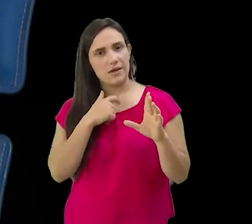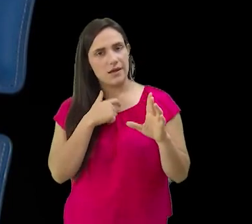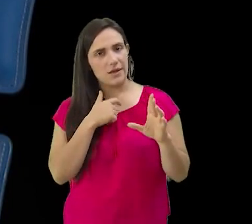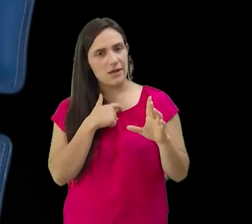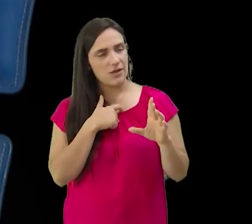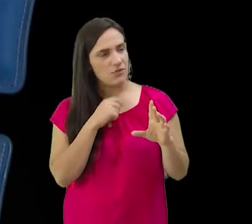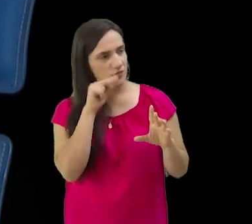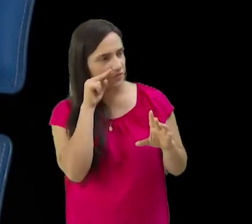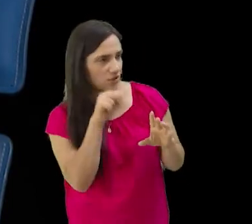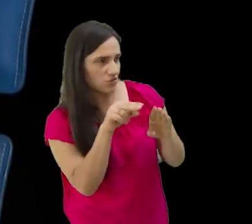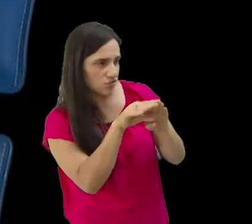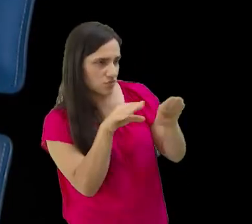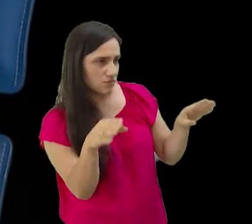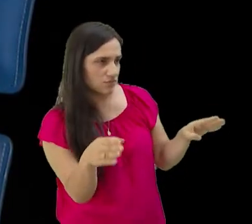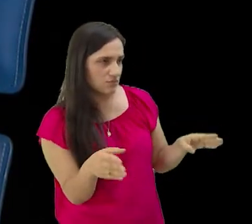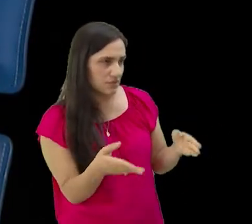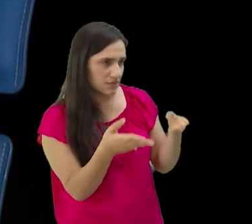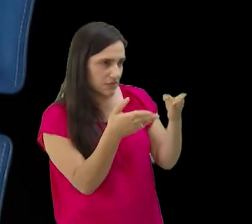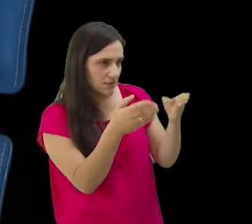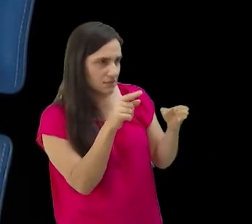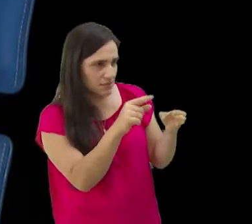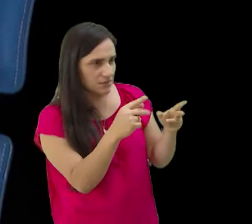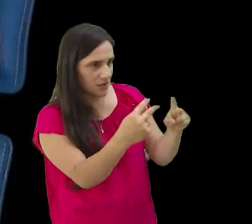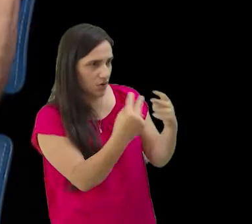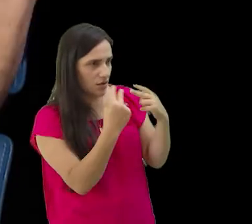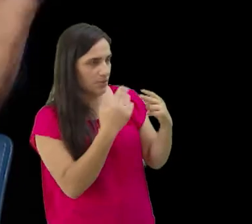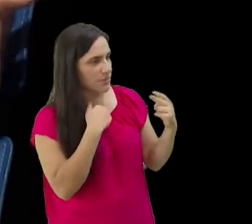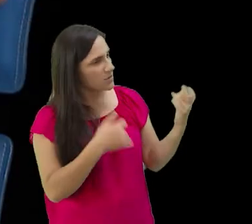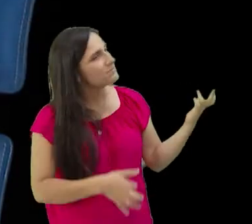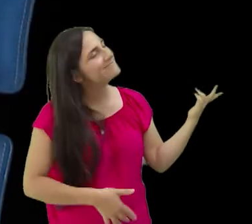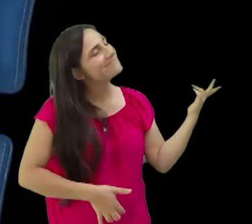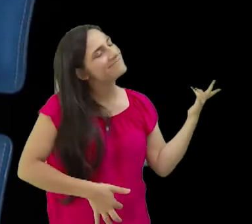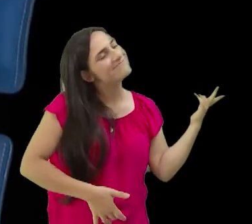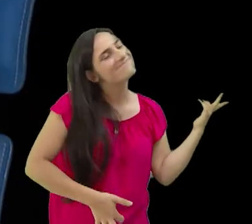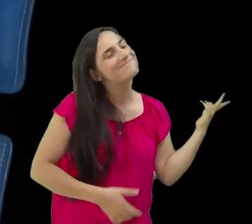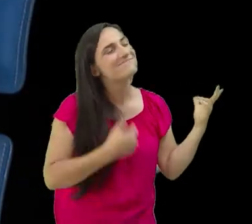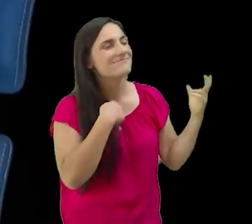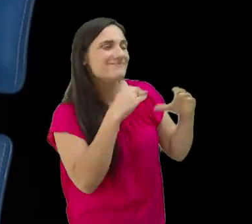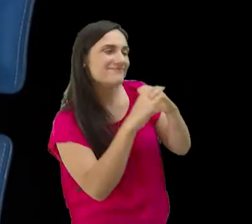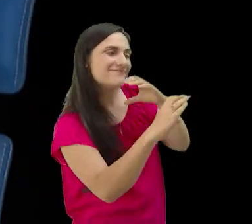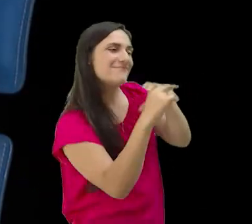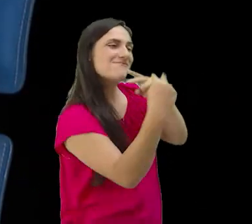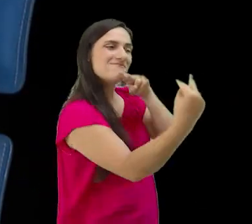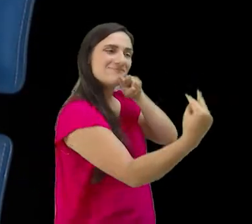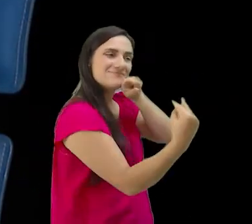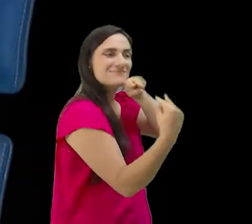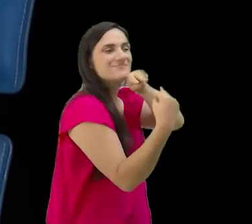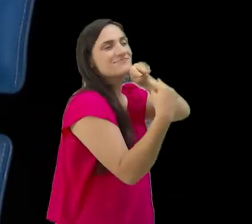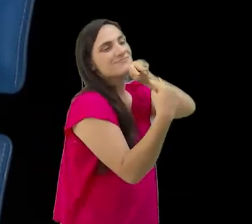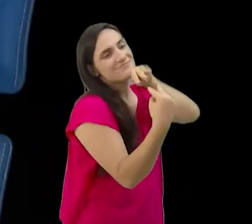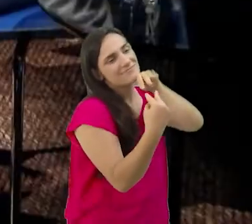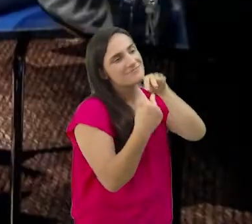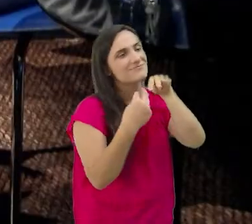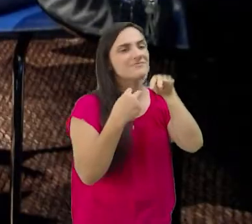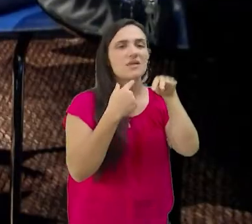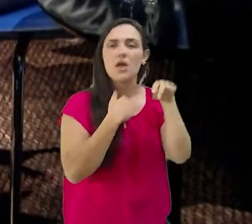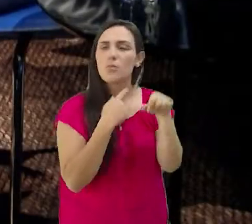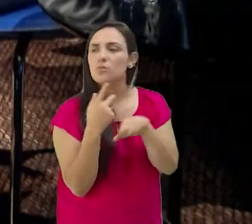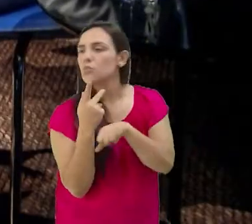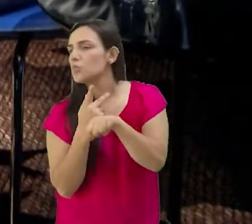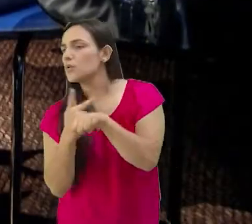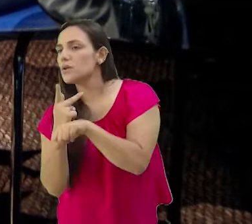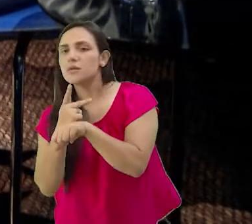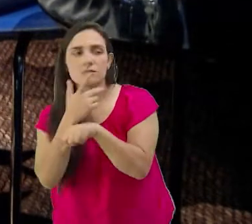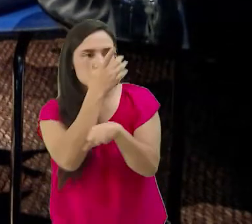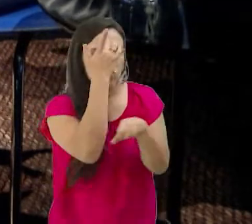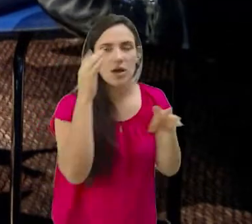aí, meu amigo, às vezes eu miro uma mesa, sabe, meu? O bar todo está aqui, eu vejo que uma mesa está prestando atenção, eu canto para aquela mesa. É igual a gente dando